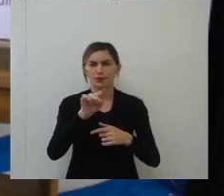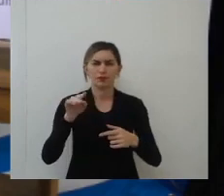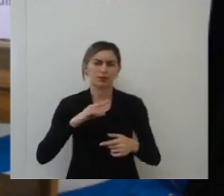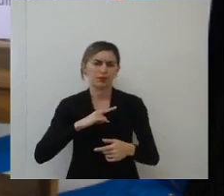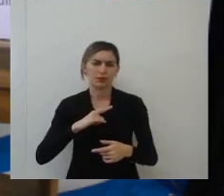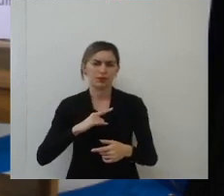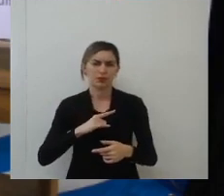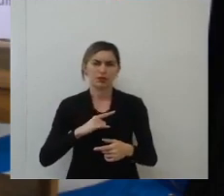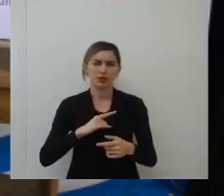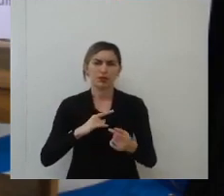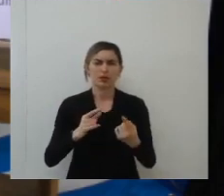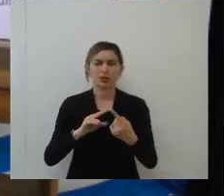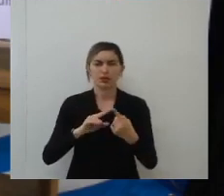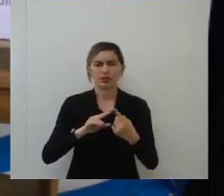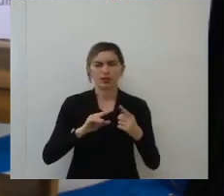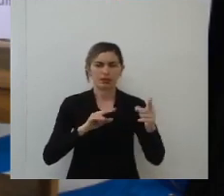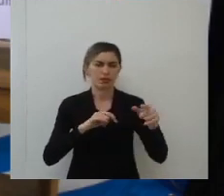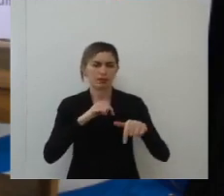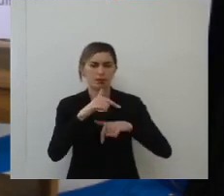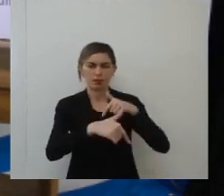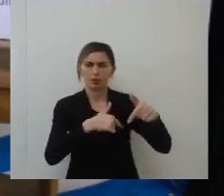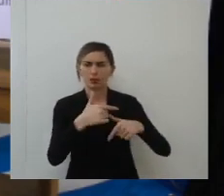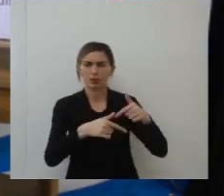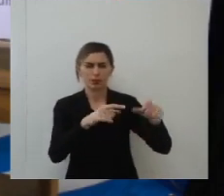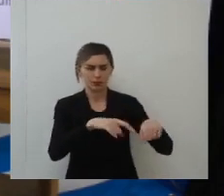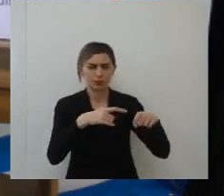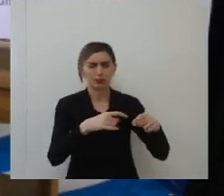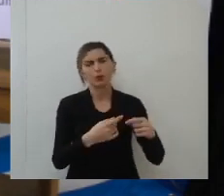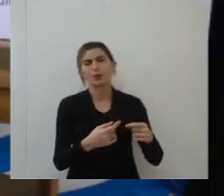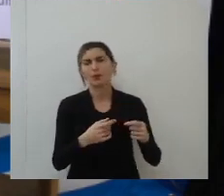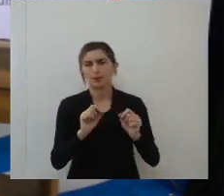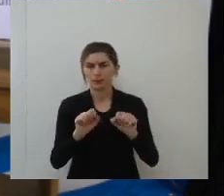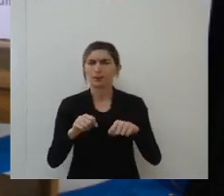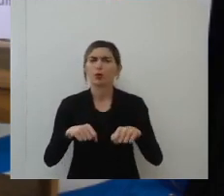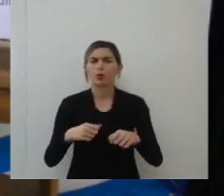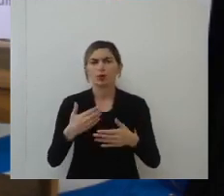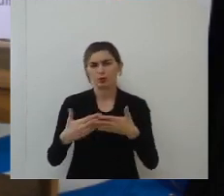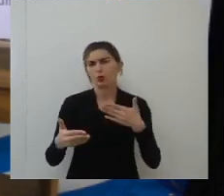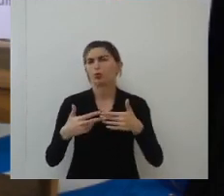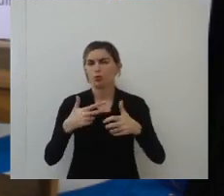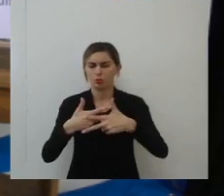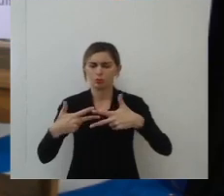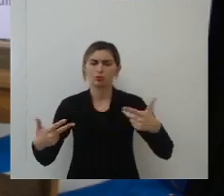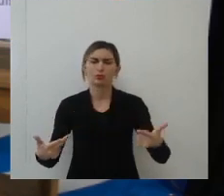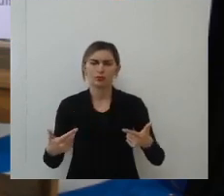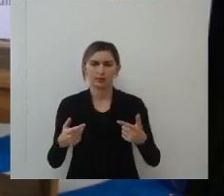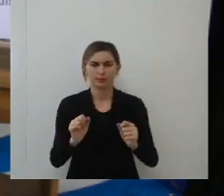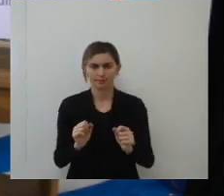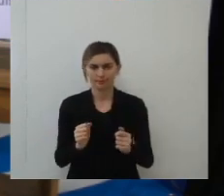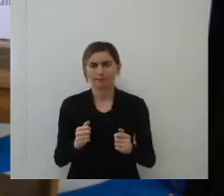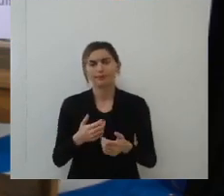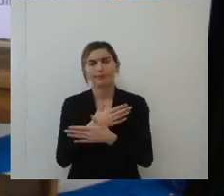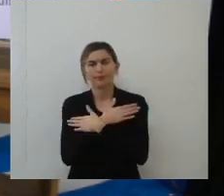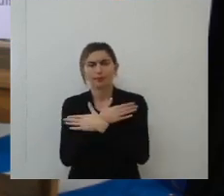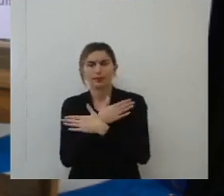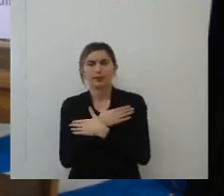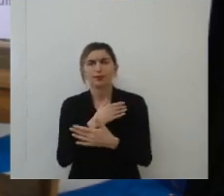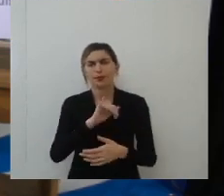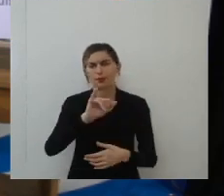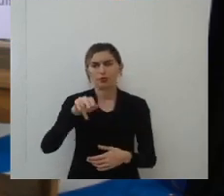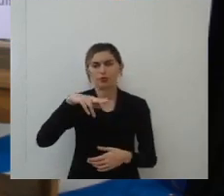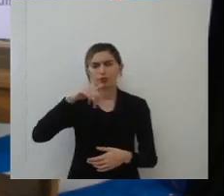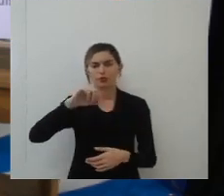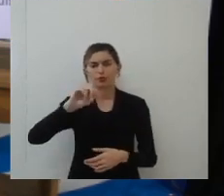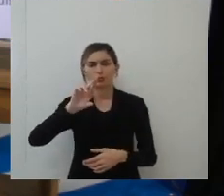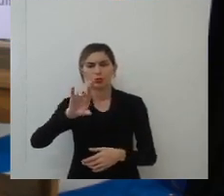essa desvirtuação da atividade produtiva pode sim trazer algumas consequências. E um abraço, né, para Júnior da